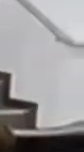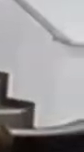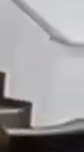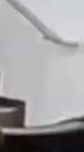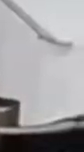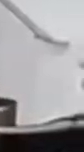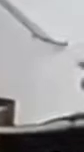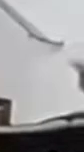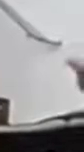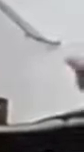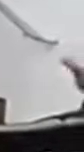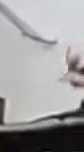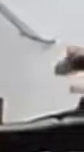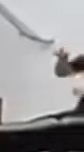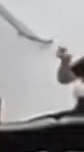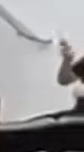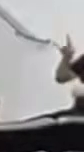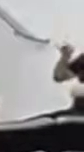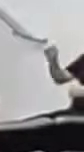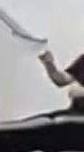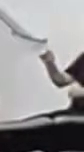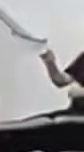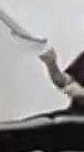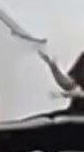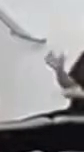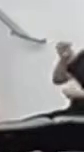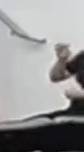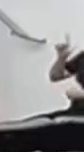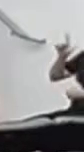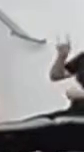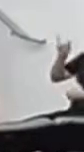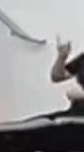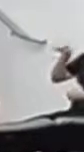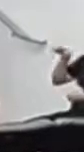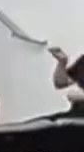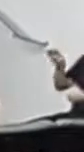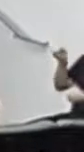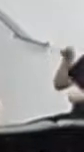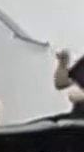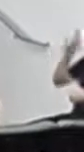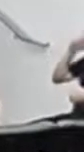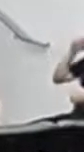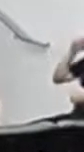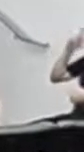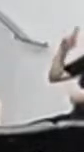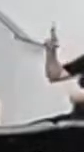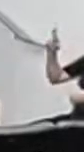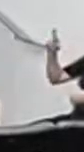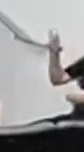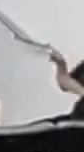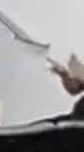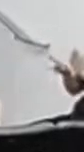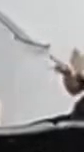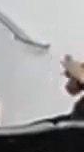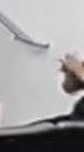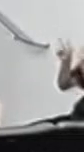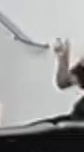Educação, Júlia Santana. A Elaine de Matos Silva é diretora de gestão de pessoas do